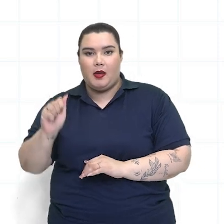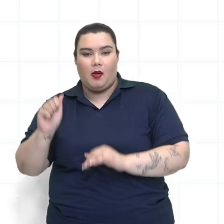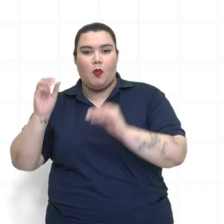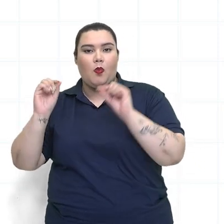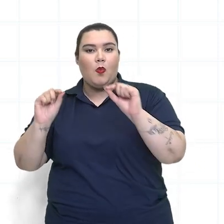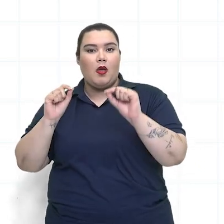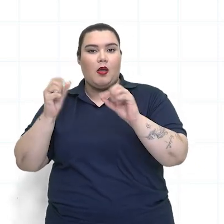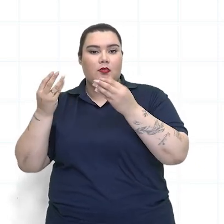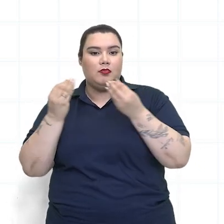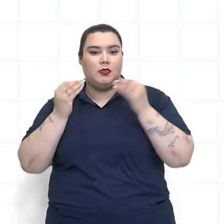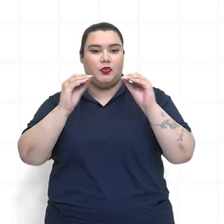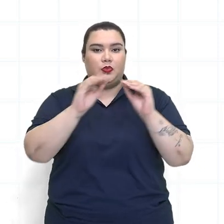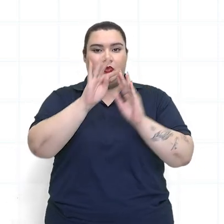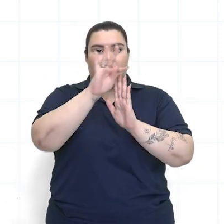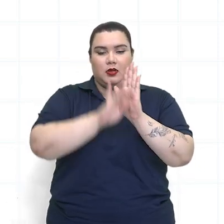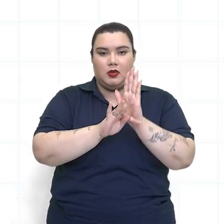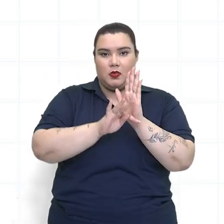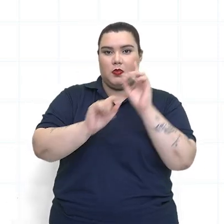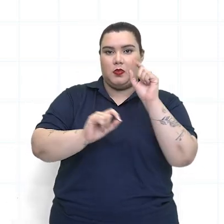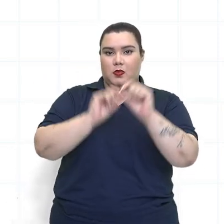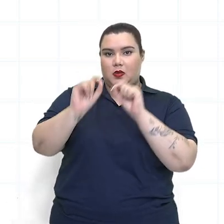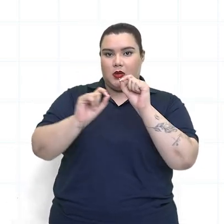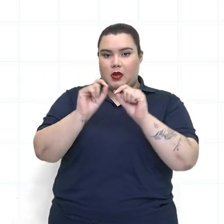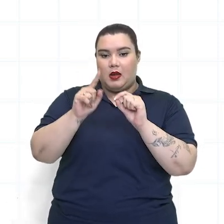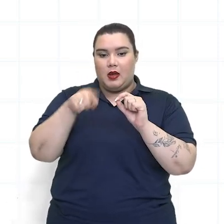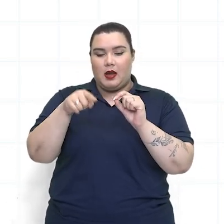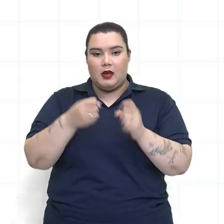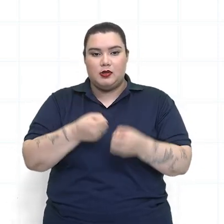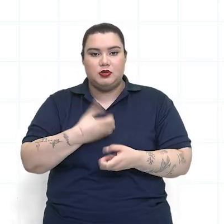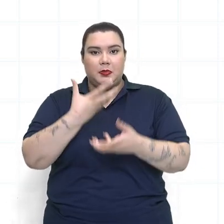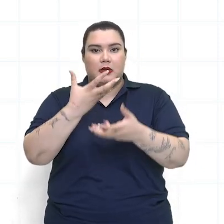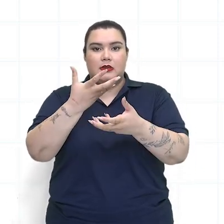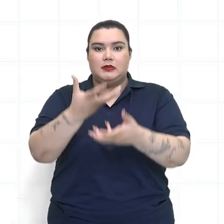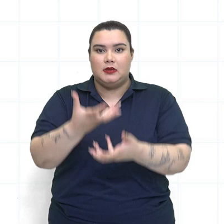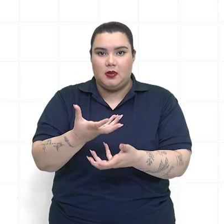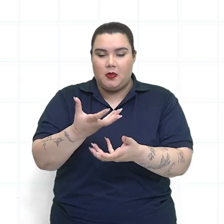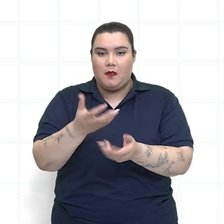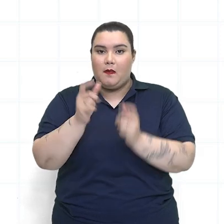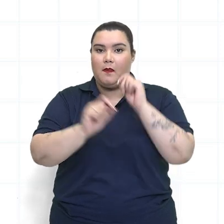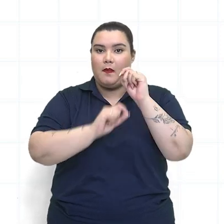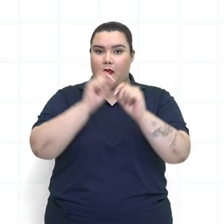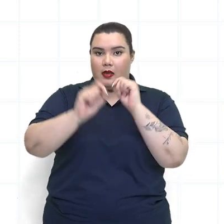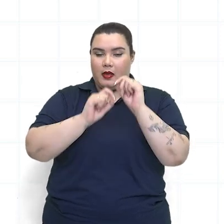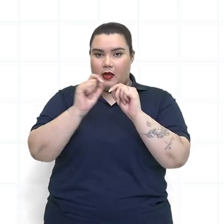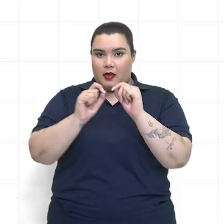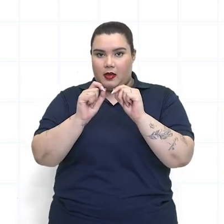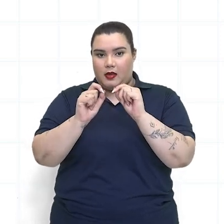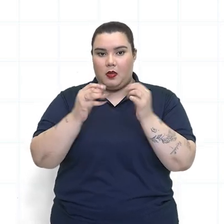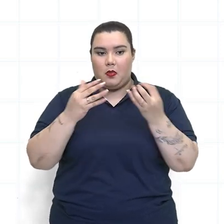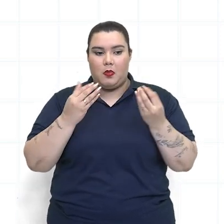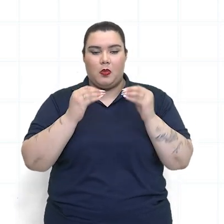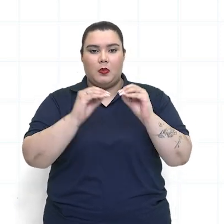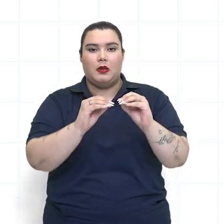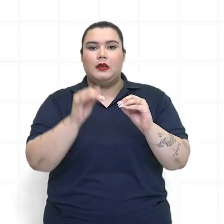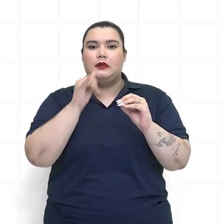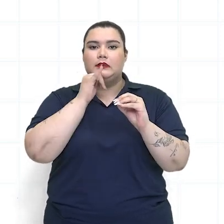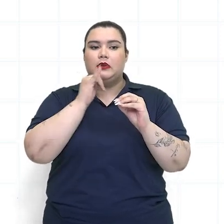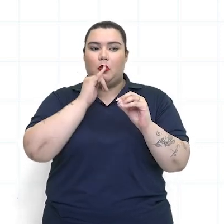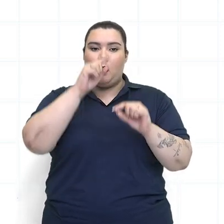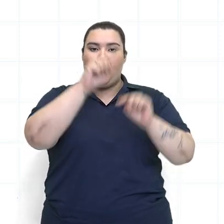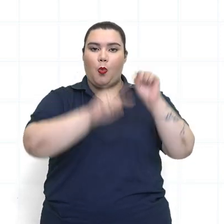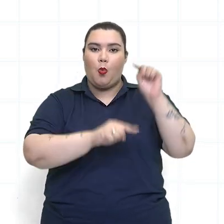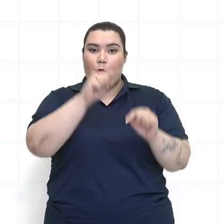no texto para dar essa expressividade que é colocar, né, um